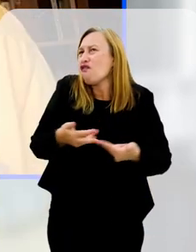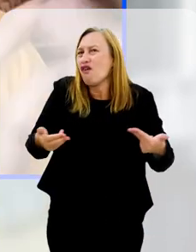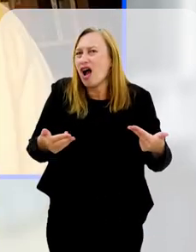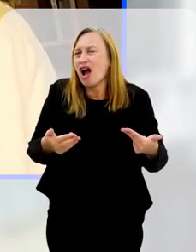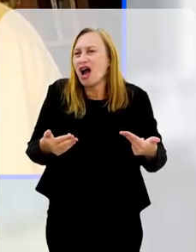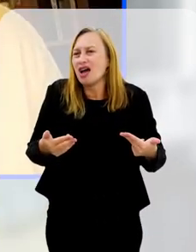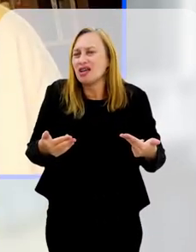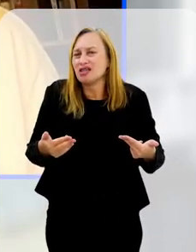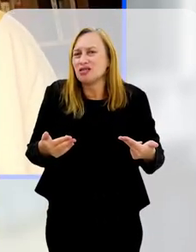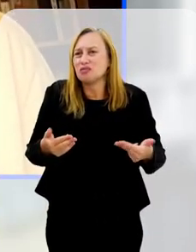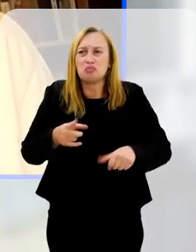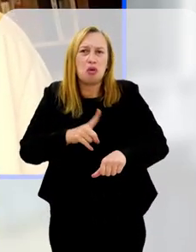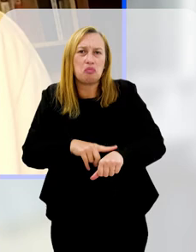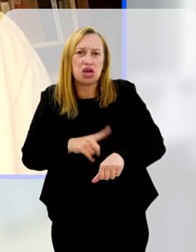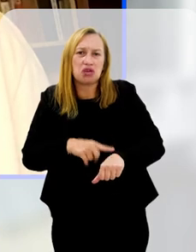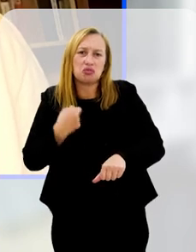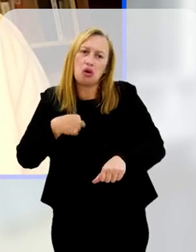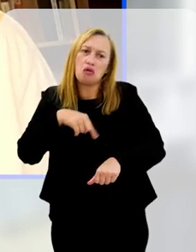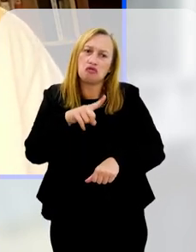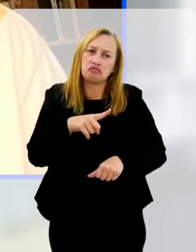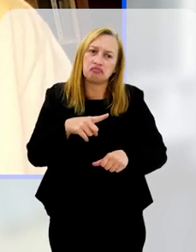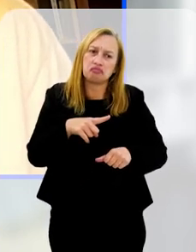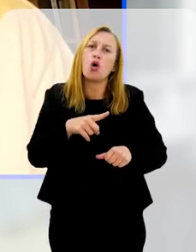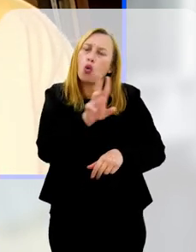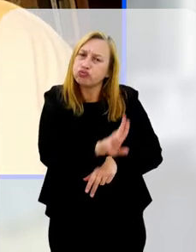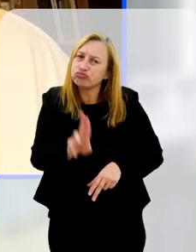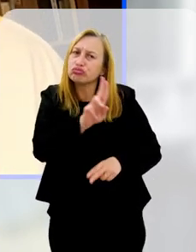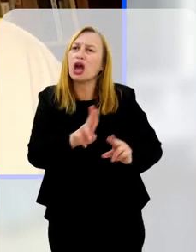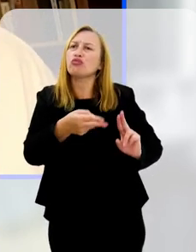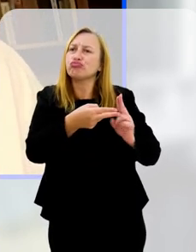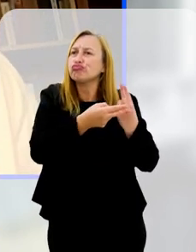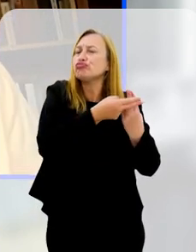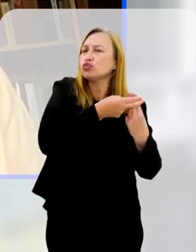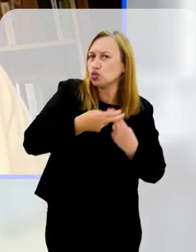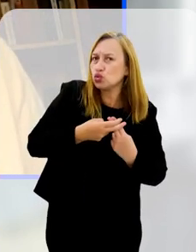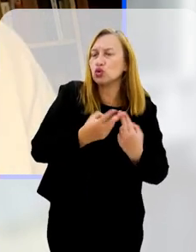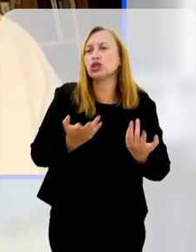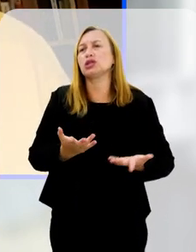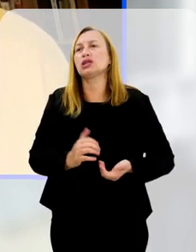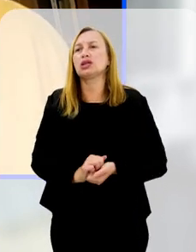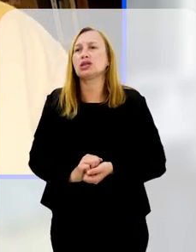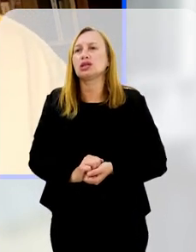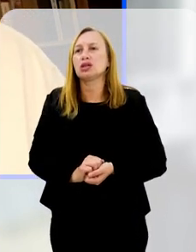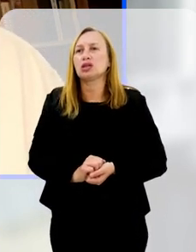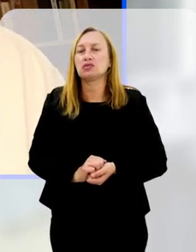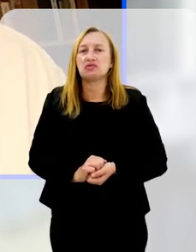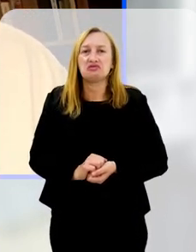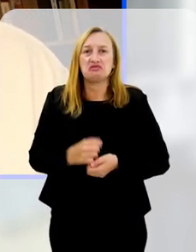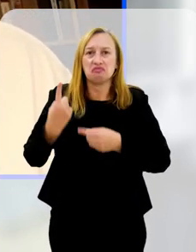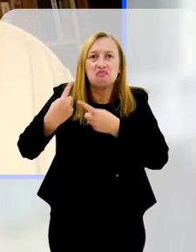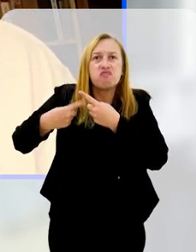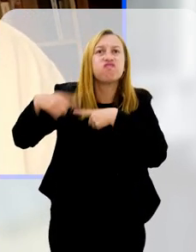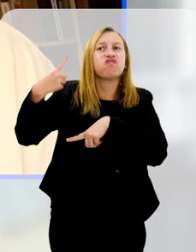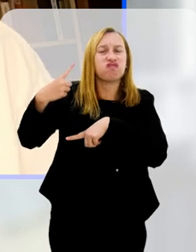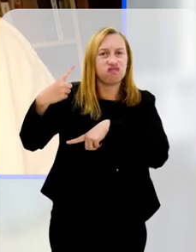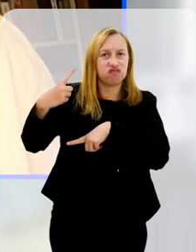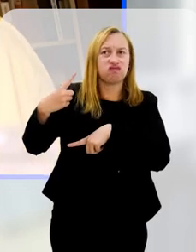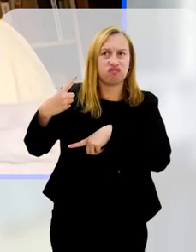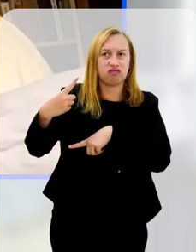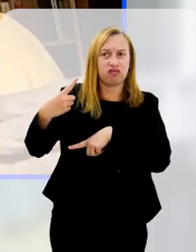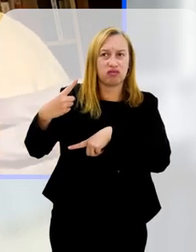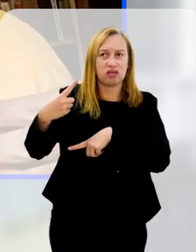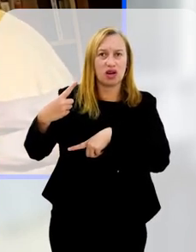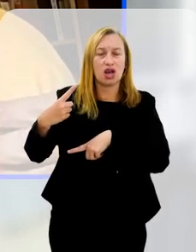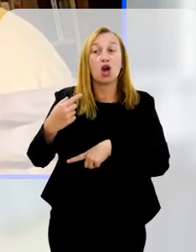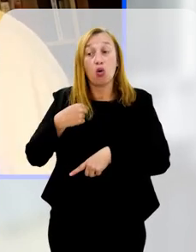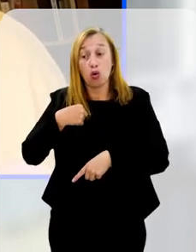Eu já várias vezes tinha usado o sistema público de saúde com enorme sucesso. A